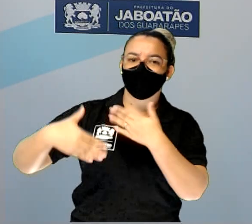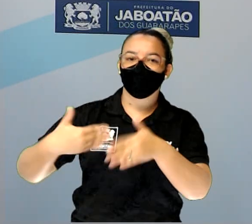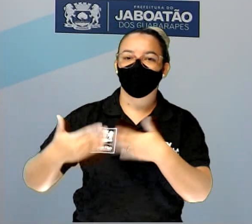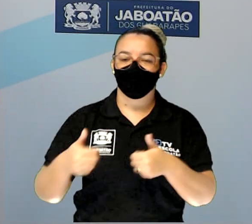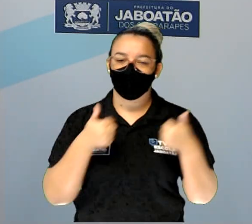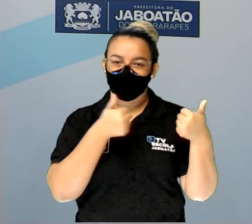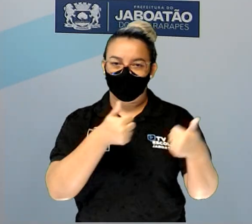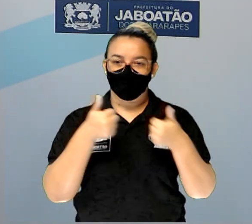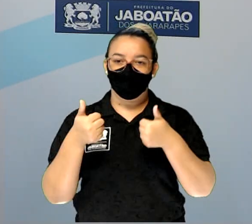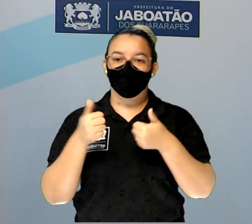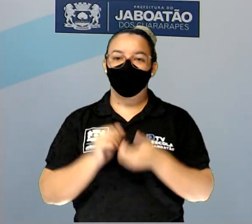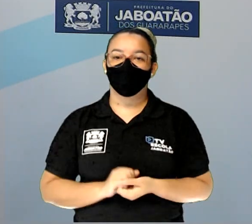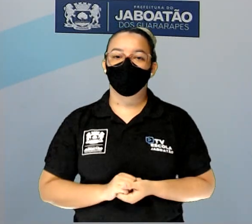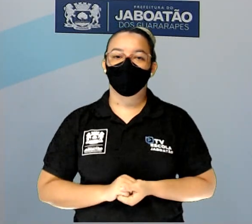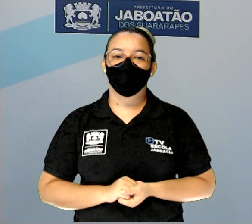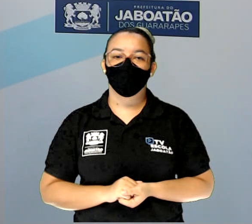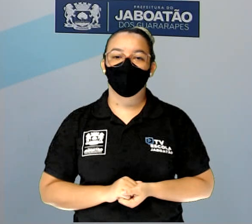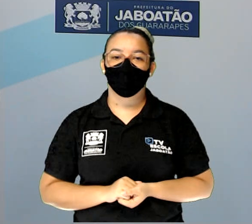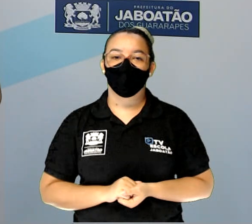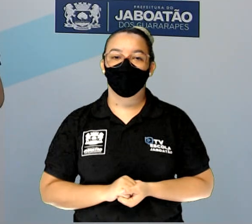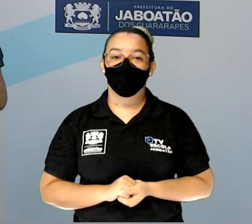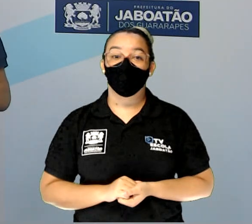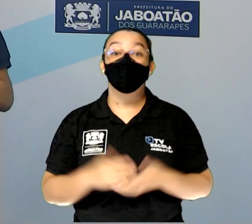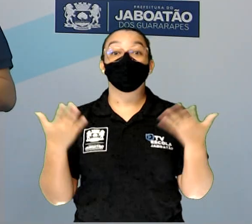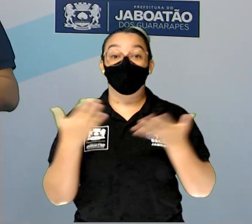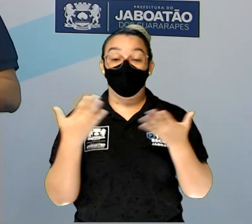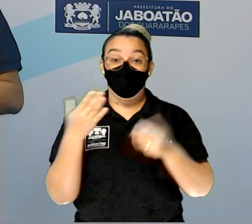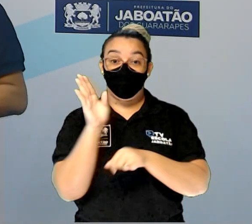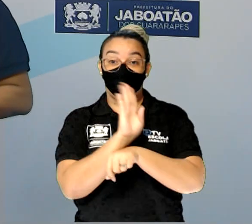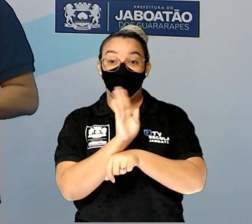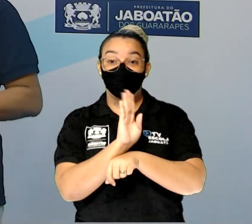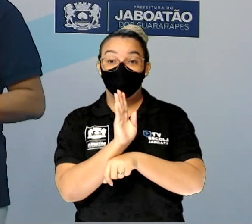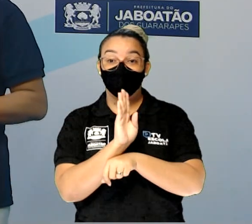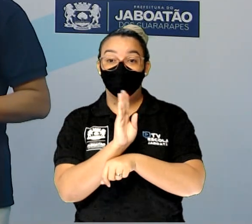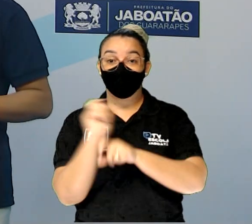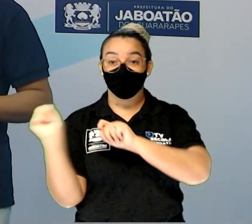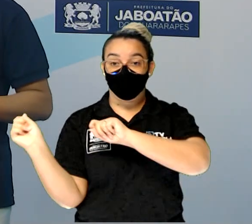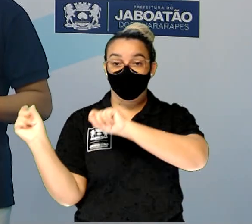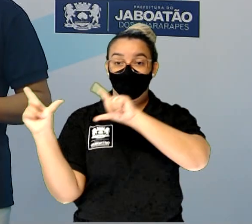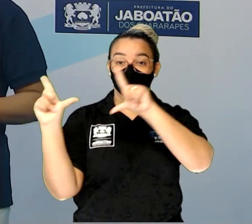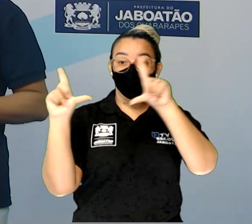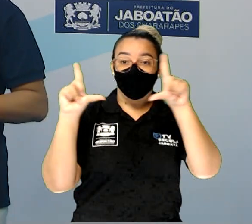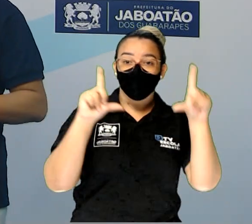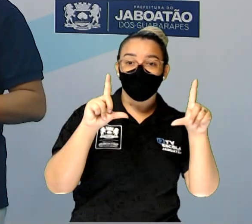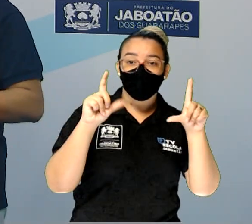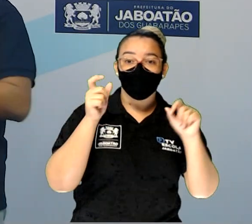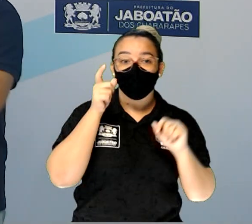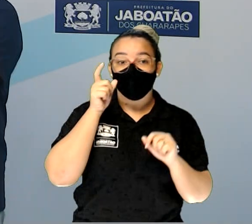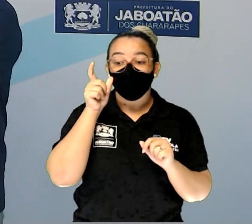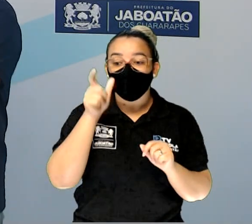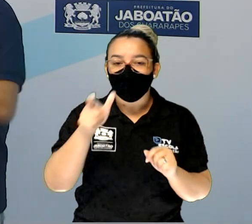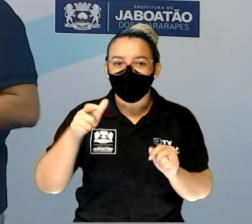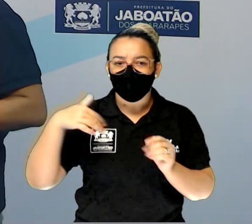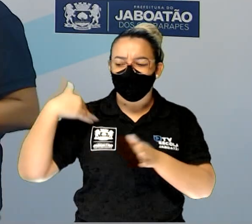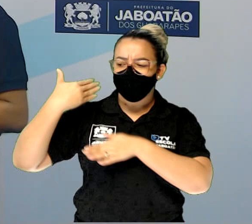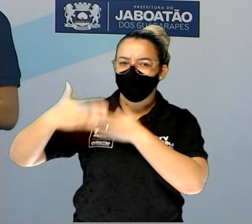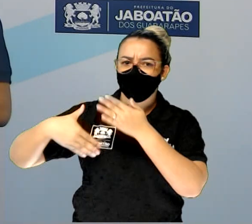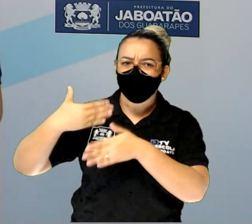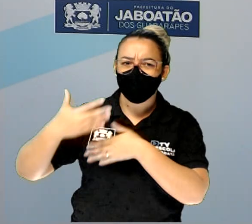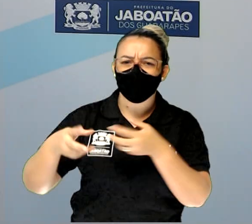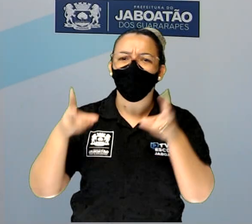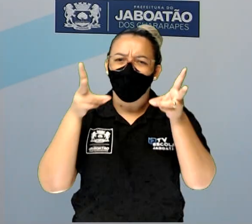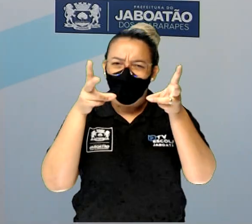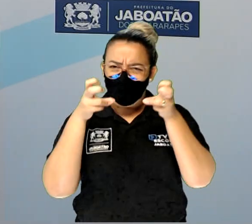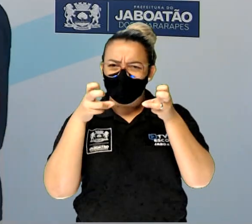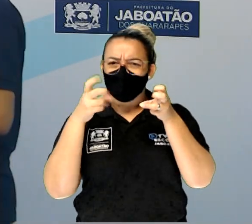Tá certo? Bom, aqui nesse vídeo eu vou mostrar para vocês uma das evidências da evolução, que é a